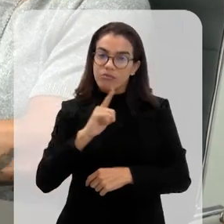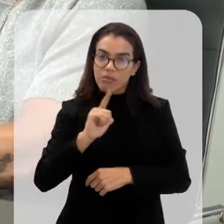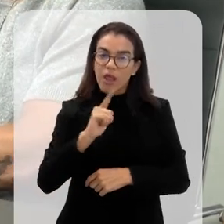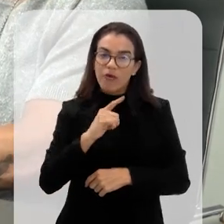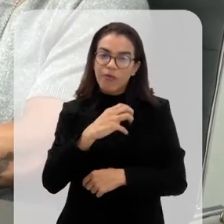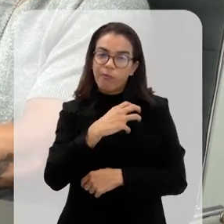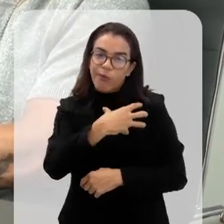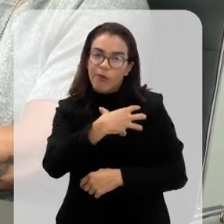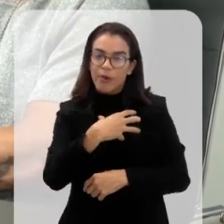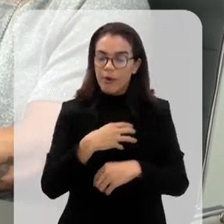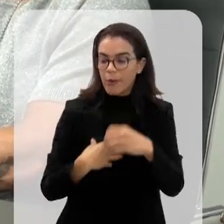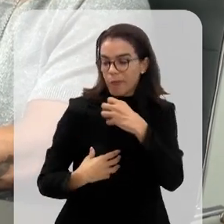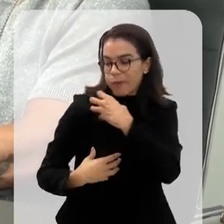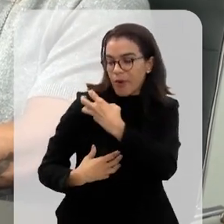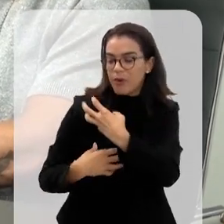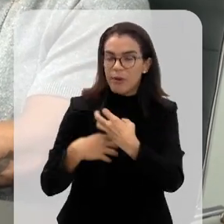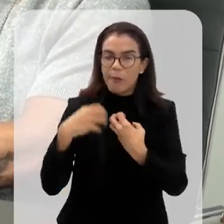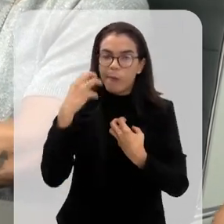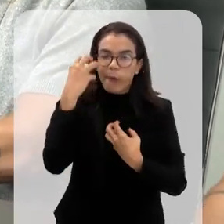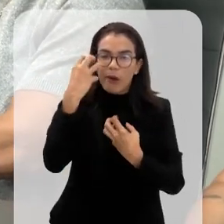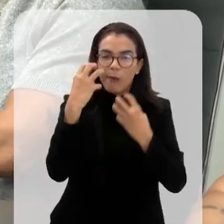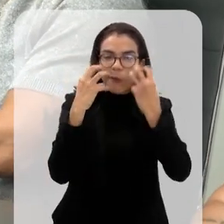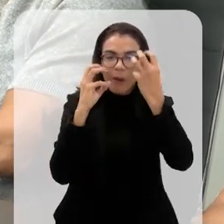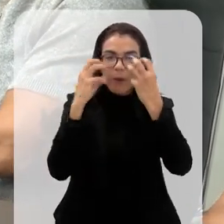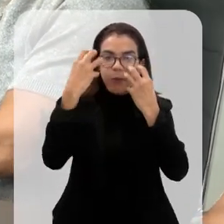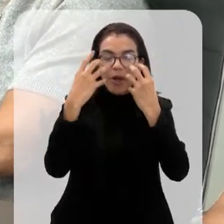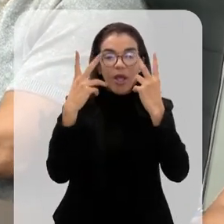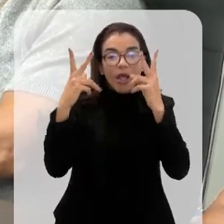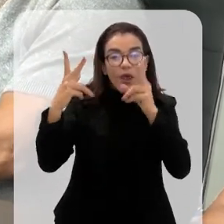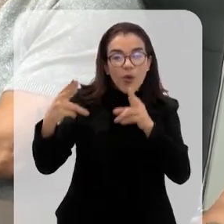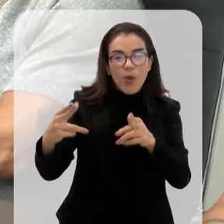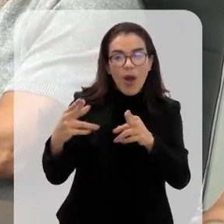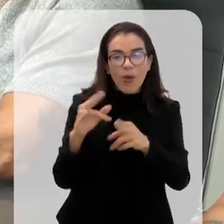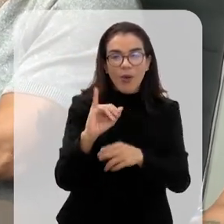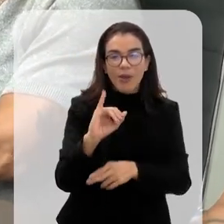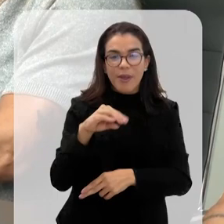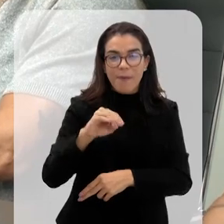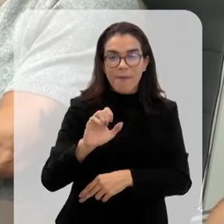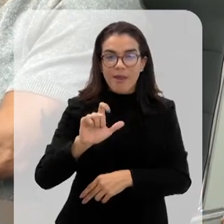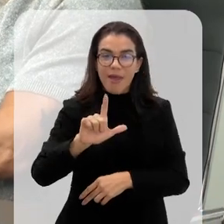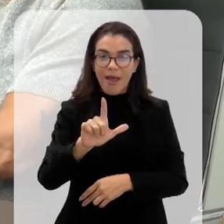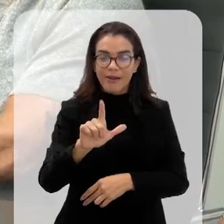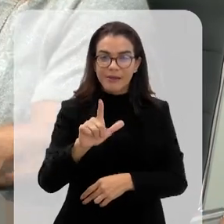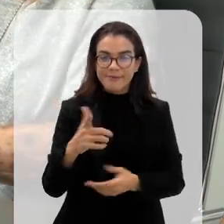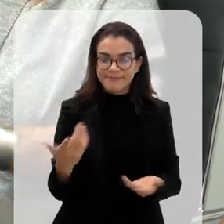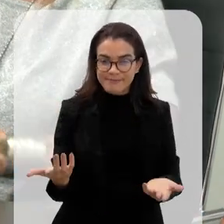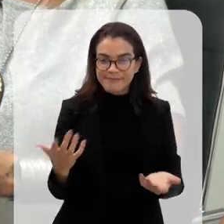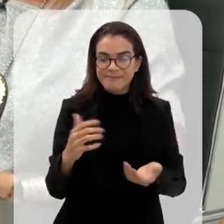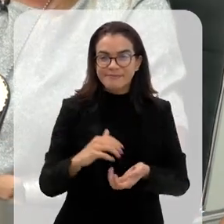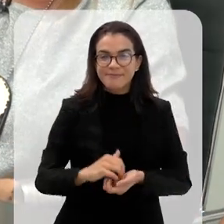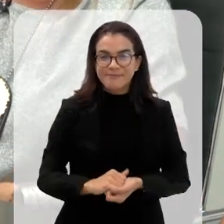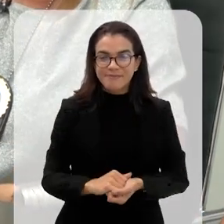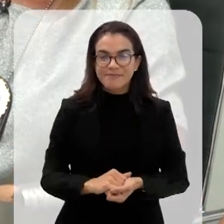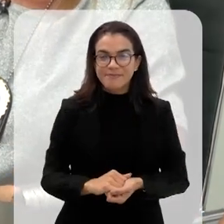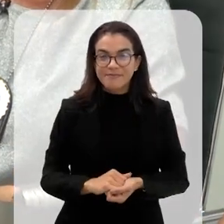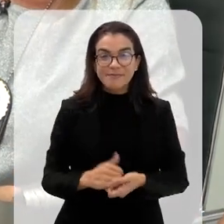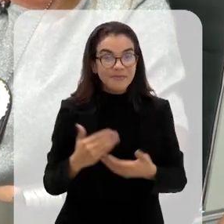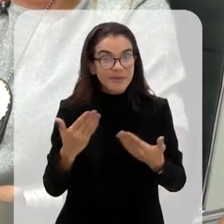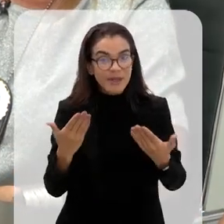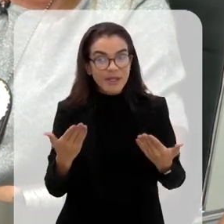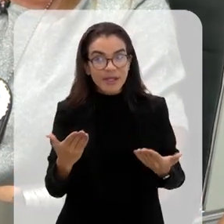delito indireto, que tem o mesmo peso que o